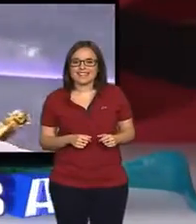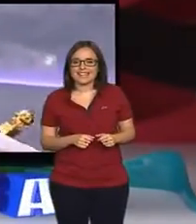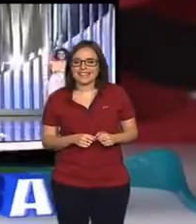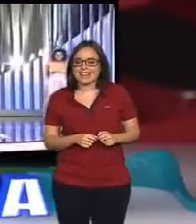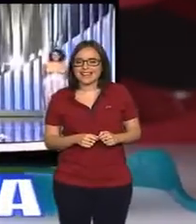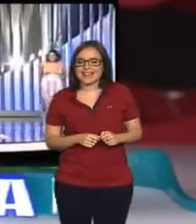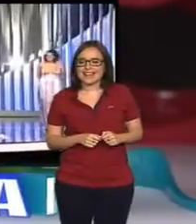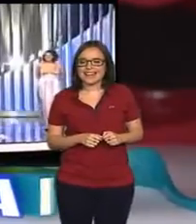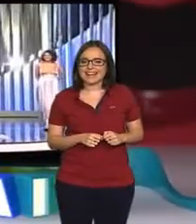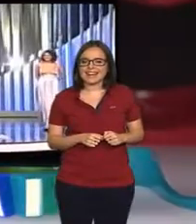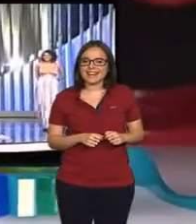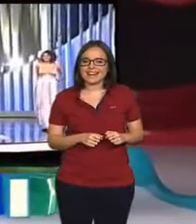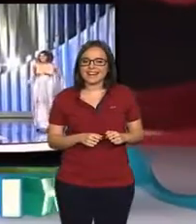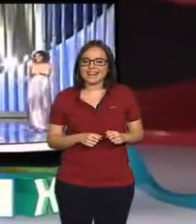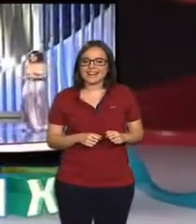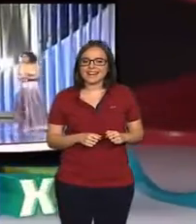música